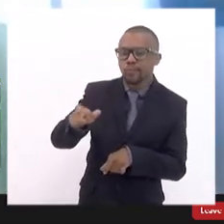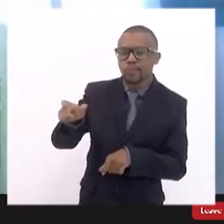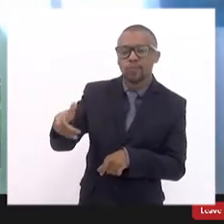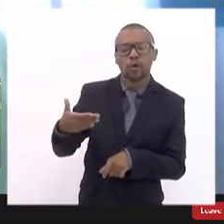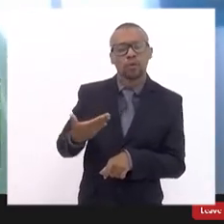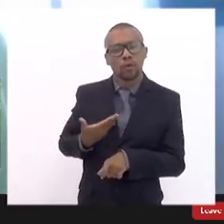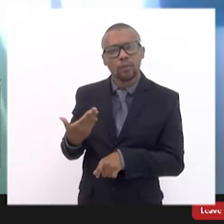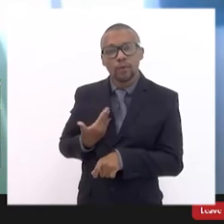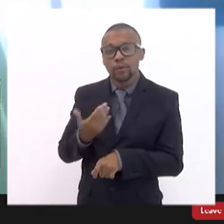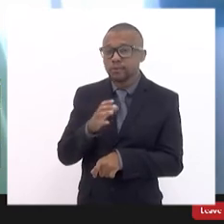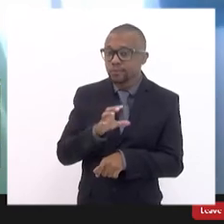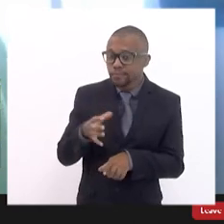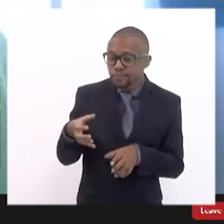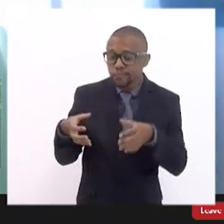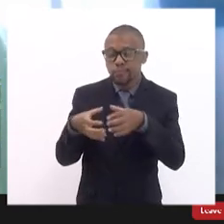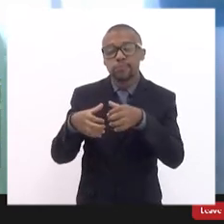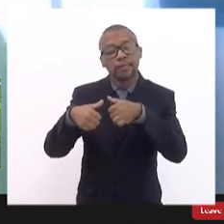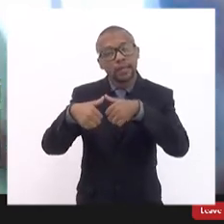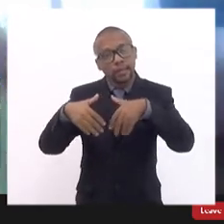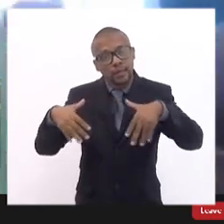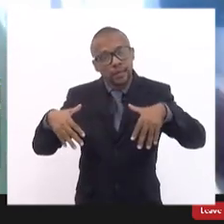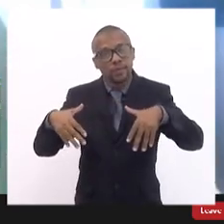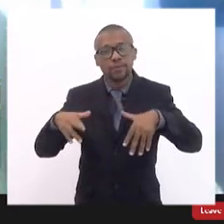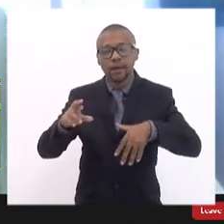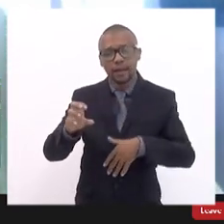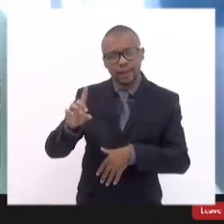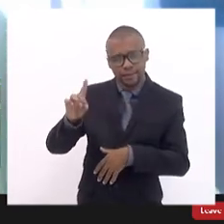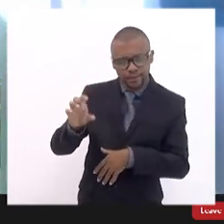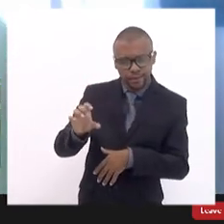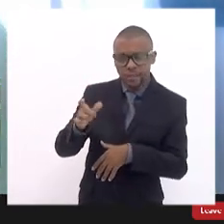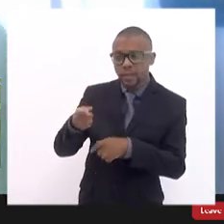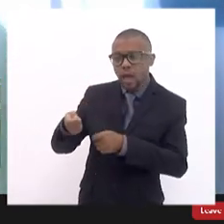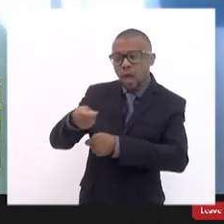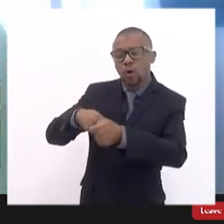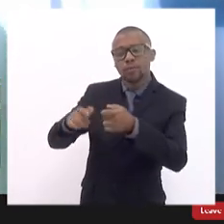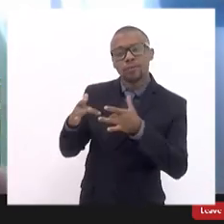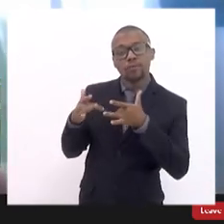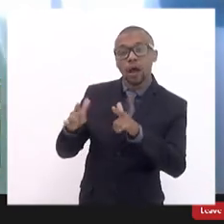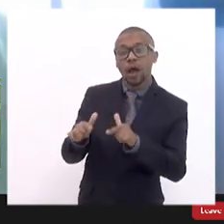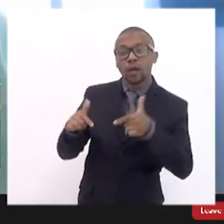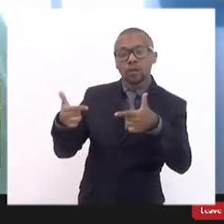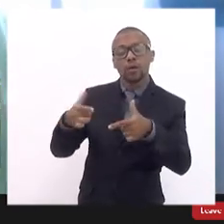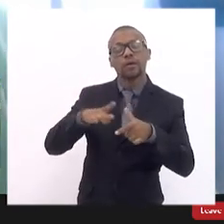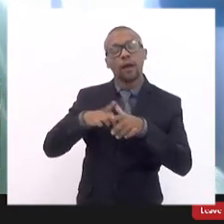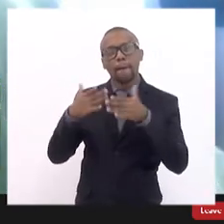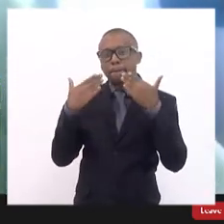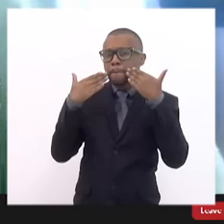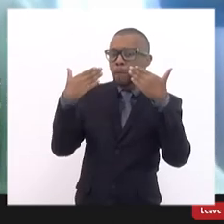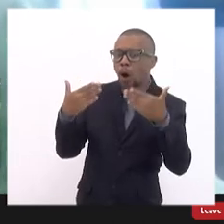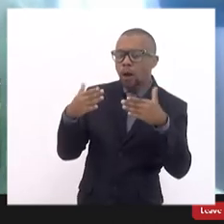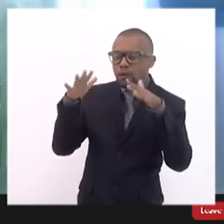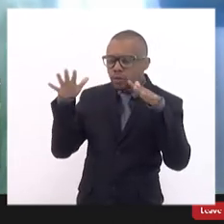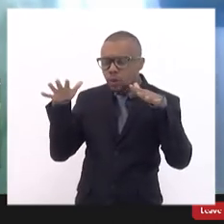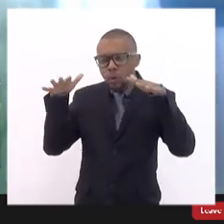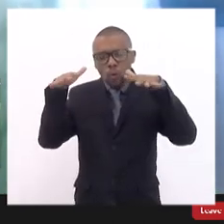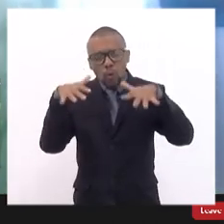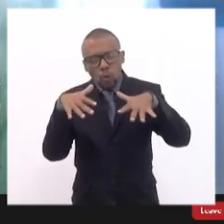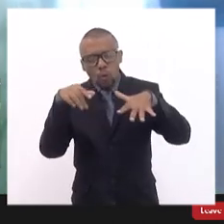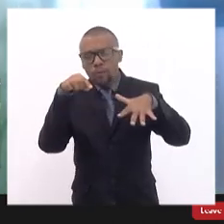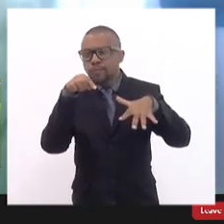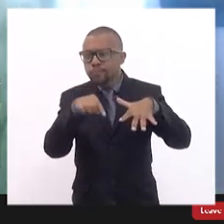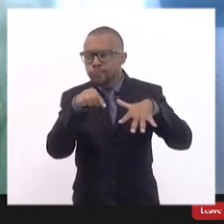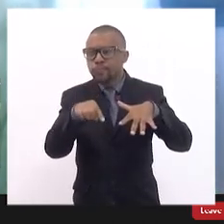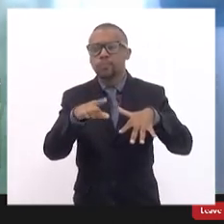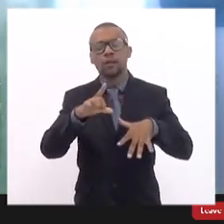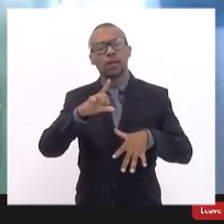das redes de economia solidária, ações com visibilidade, né, que mostrem, olha, aqui